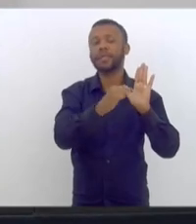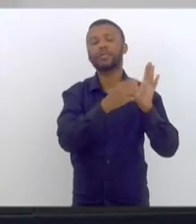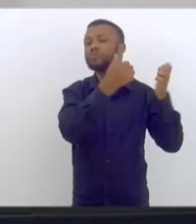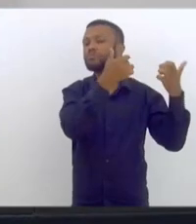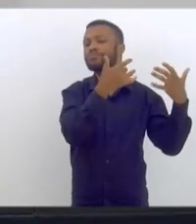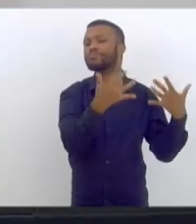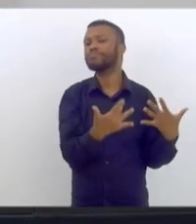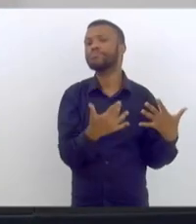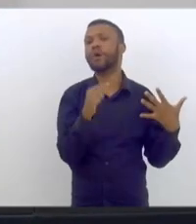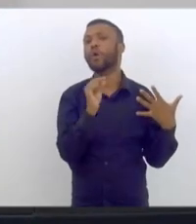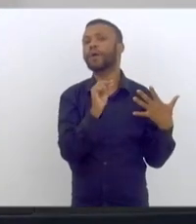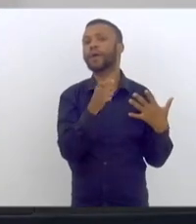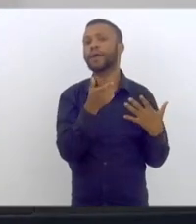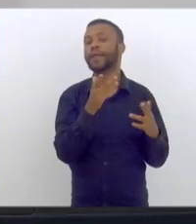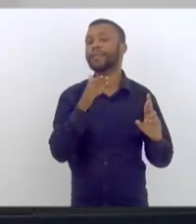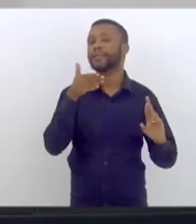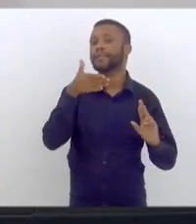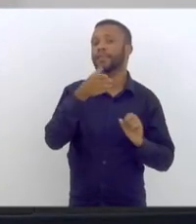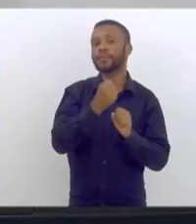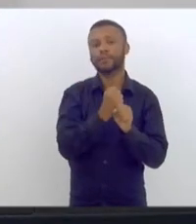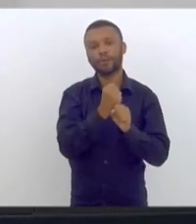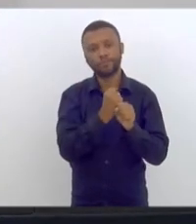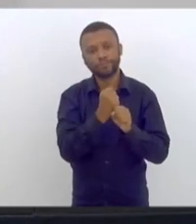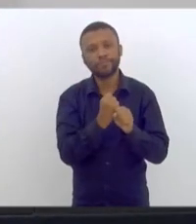ela é de